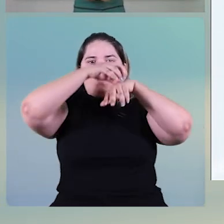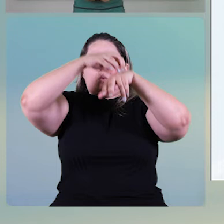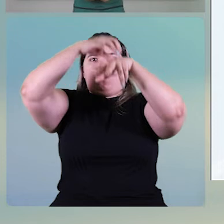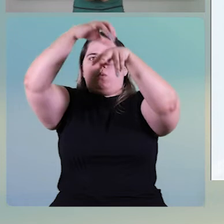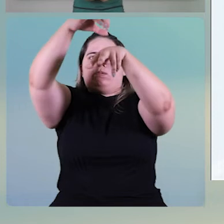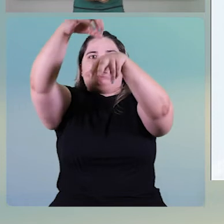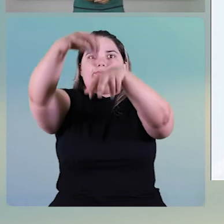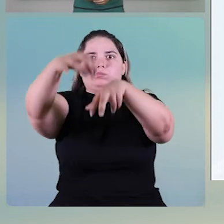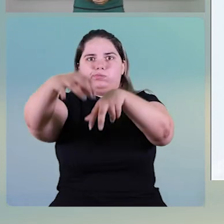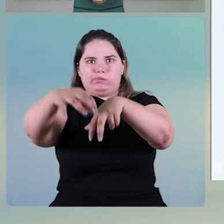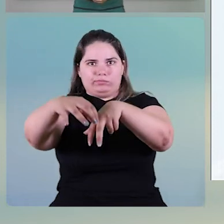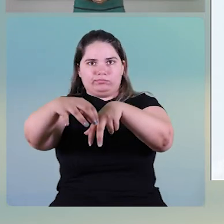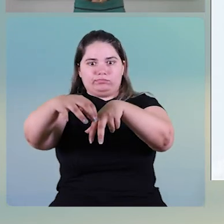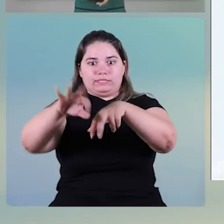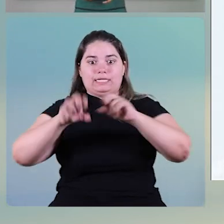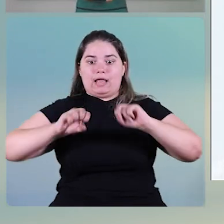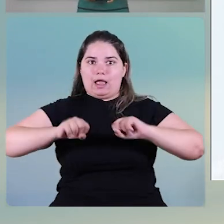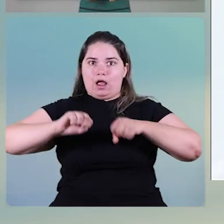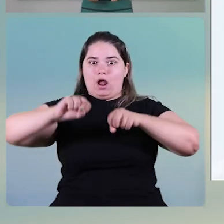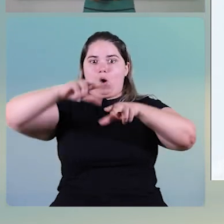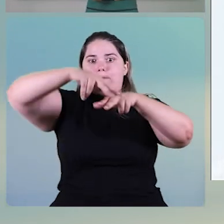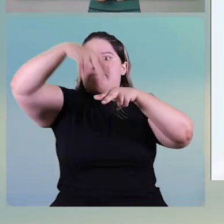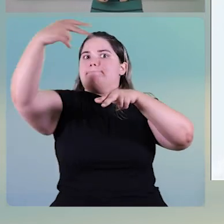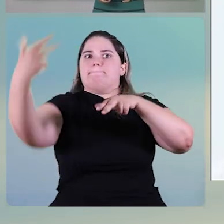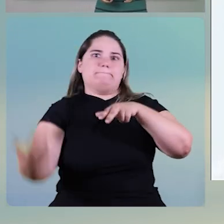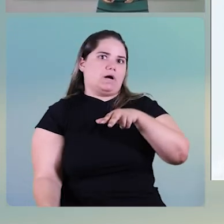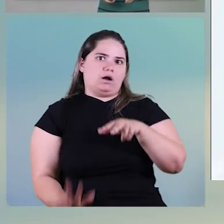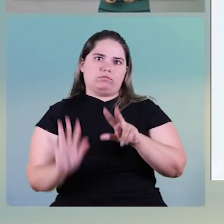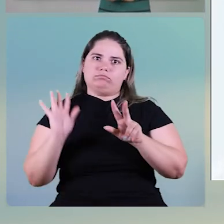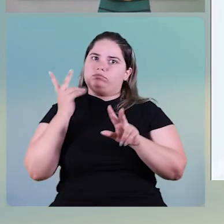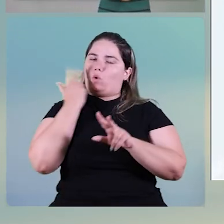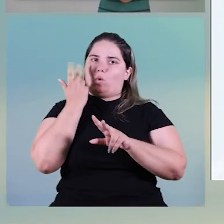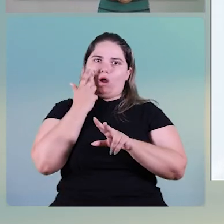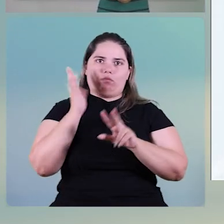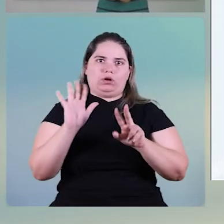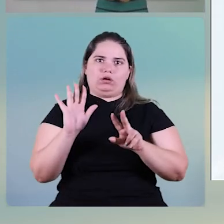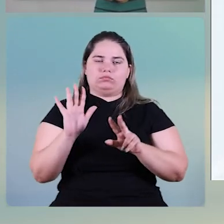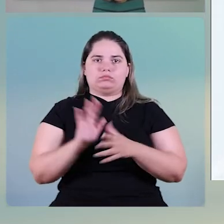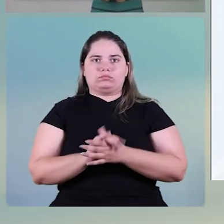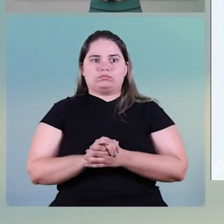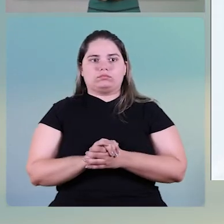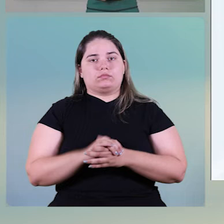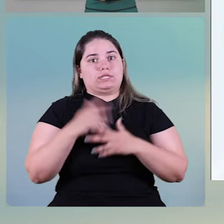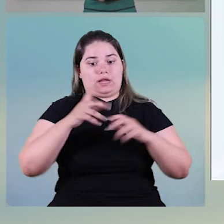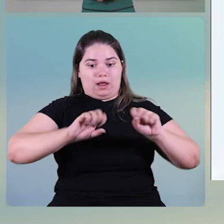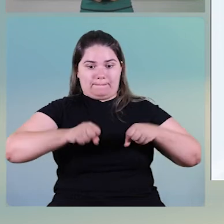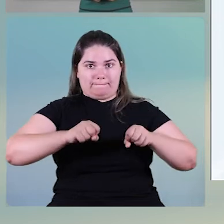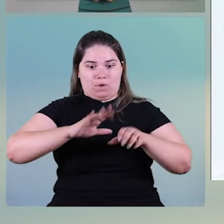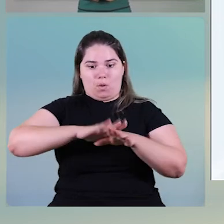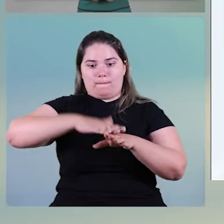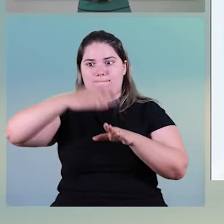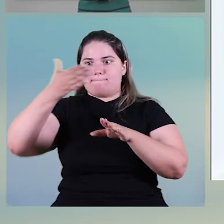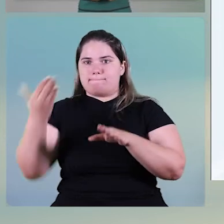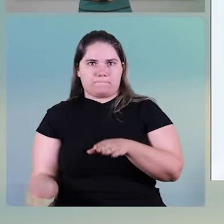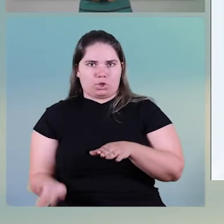elas caem praticamente sem resistência do ar. As motos atingem o